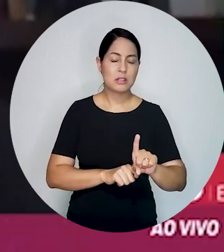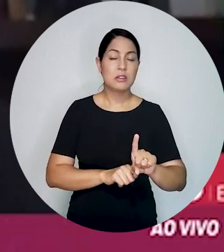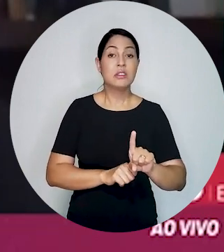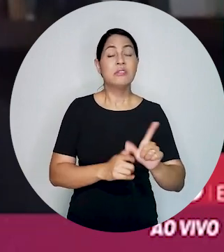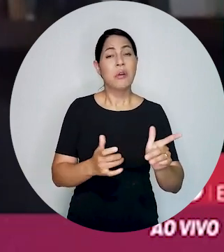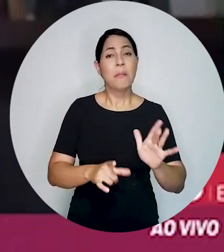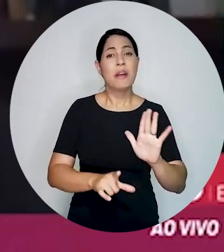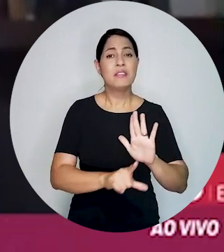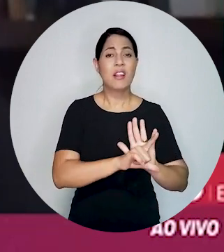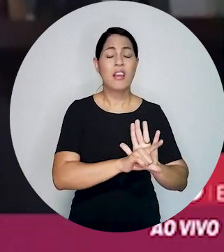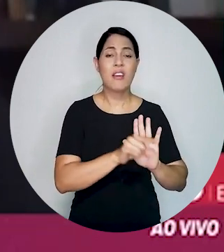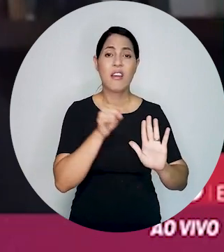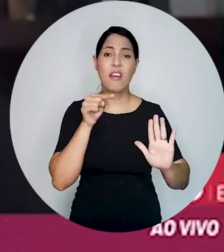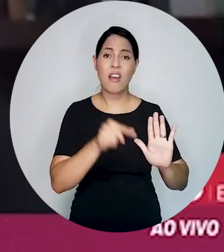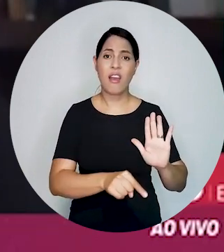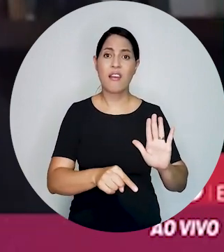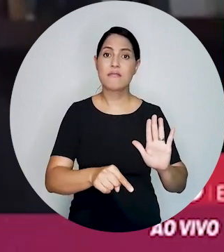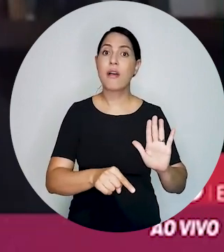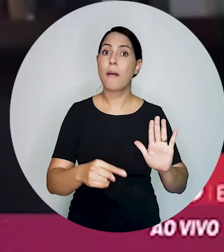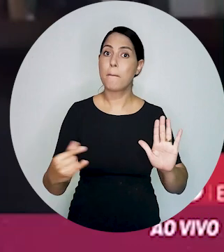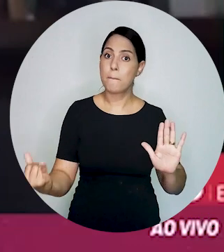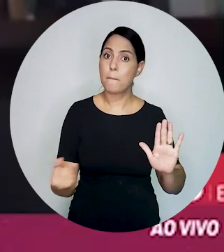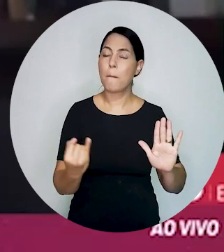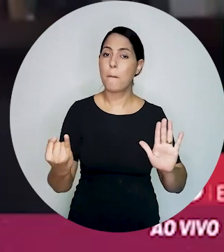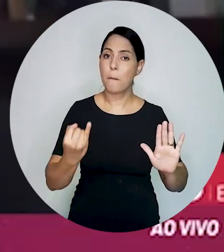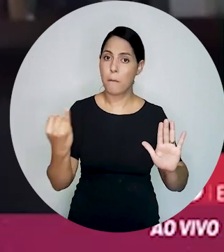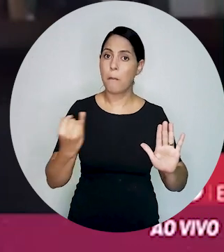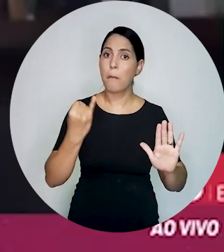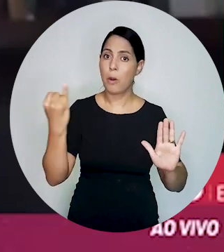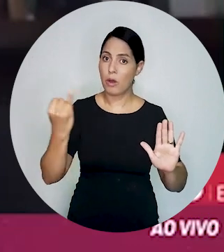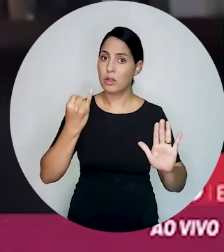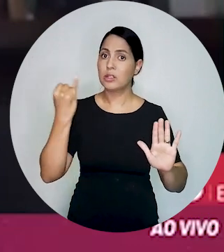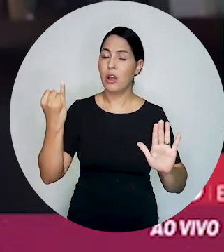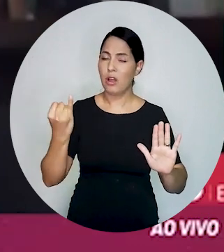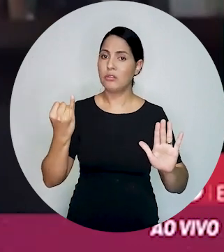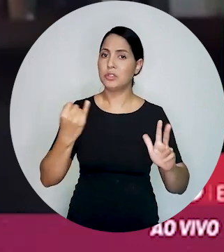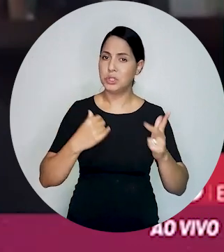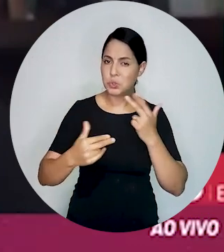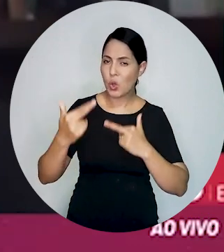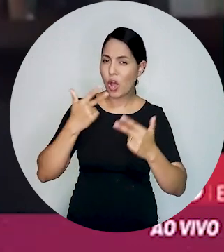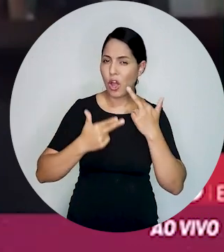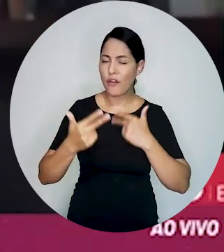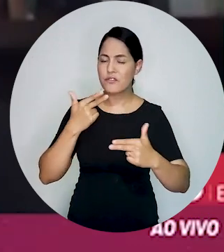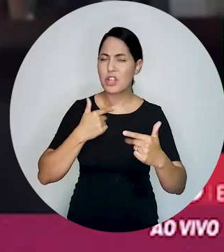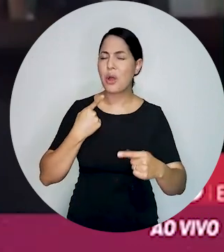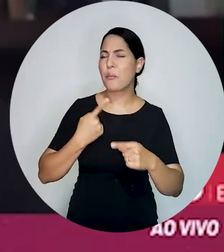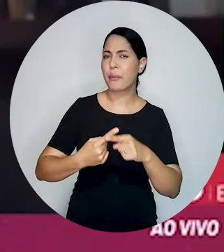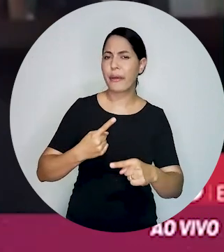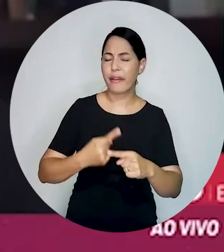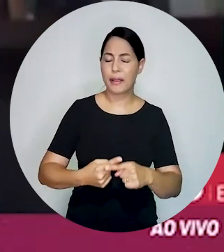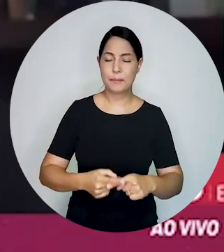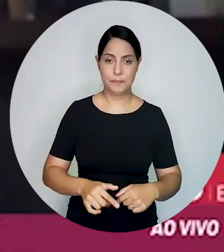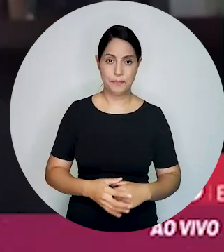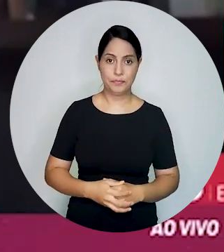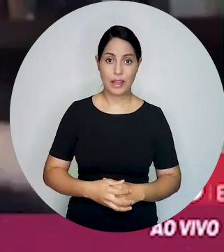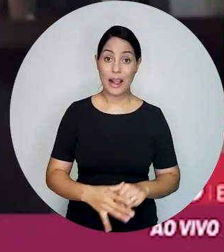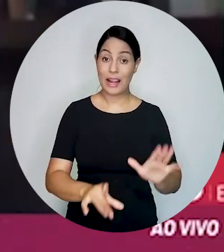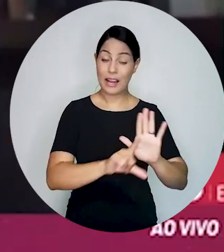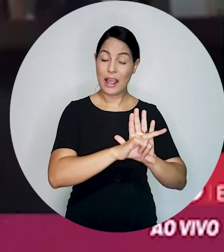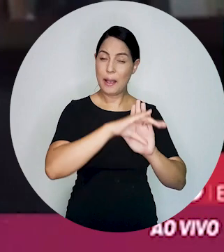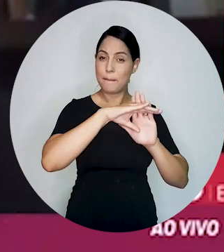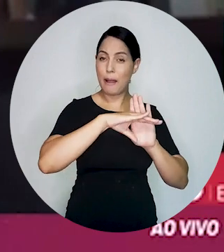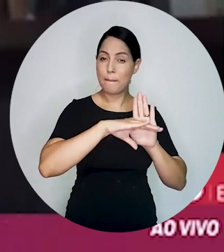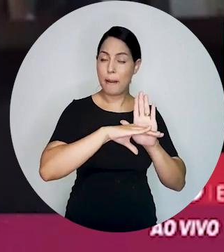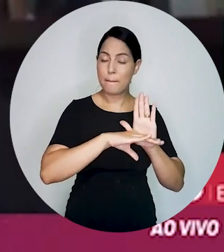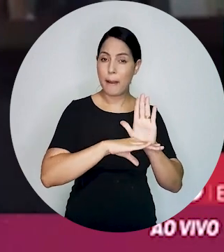meses, mas uma lei que já dá o que falar, tendo em vista que muitos têm sido ali